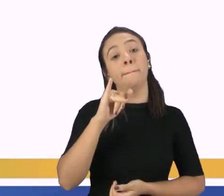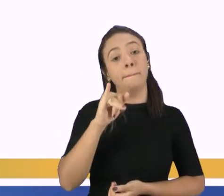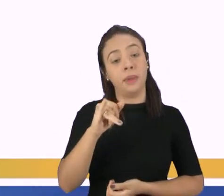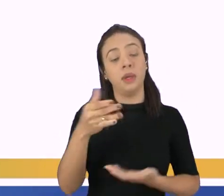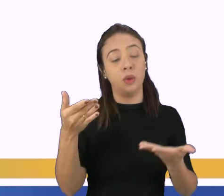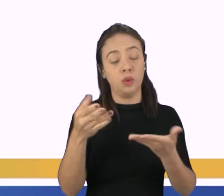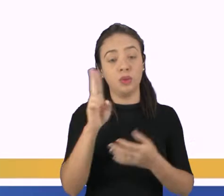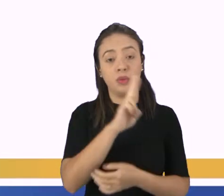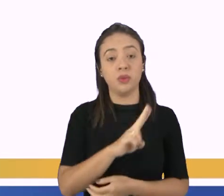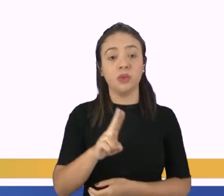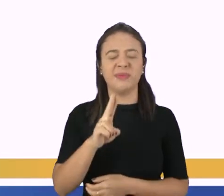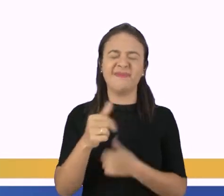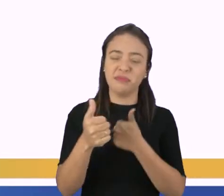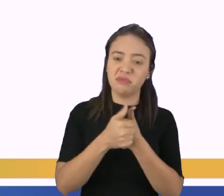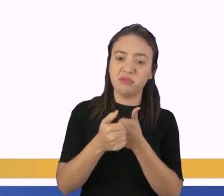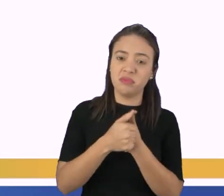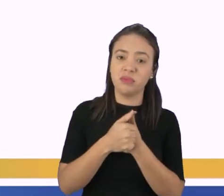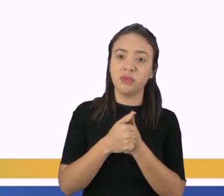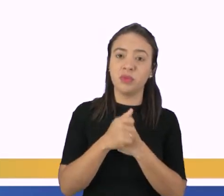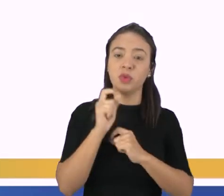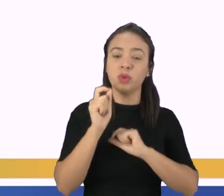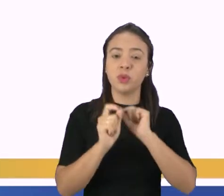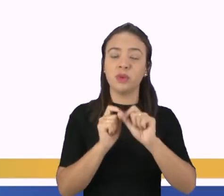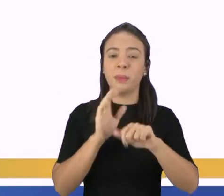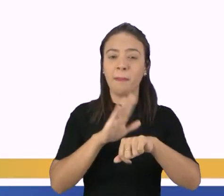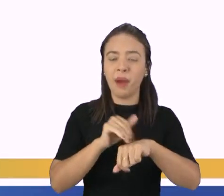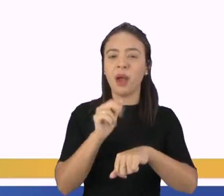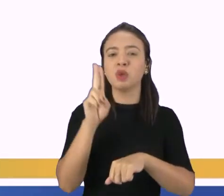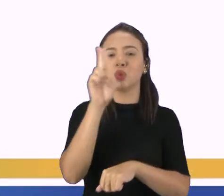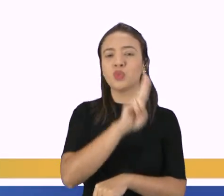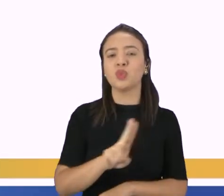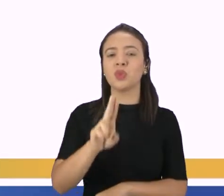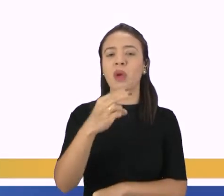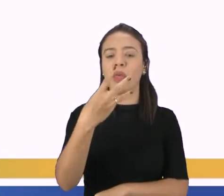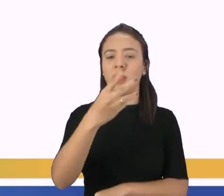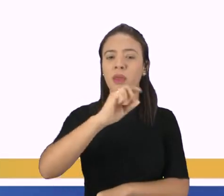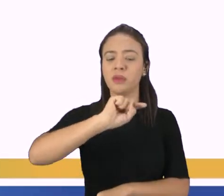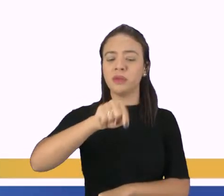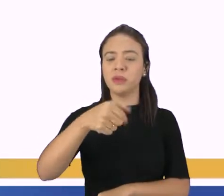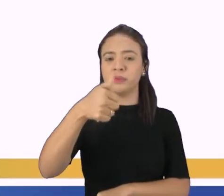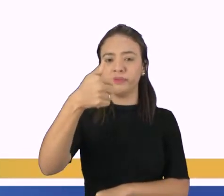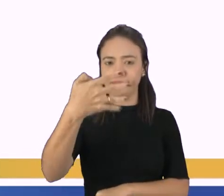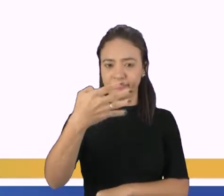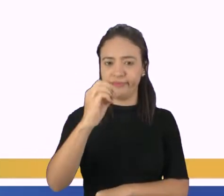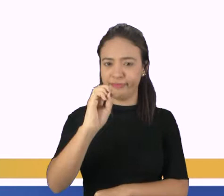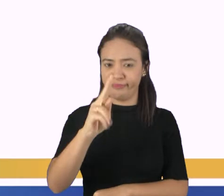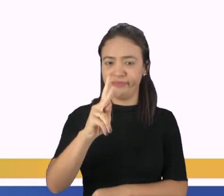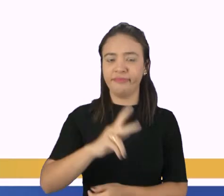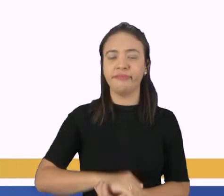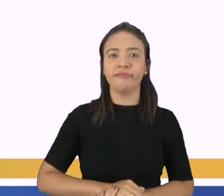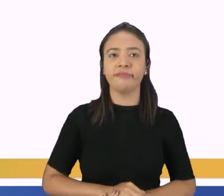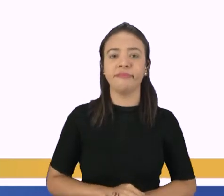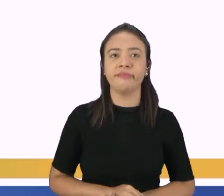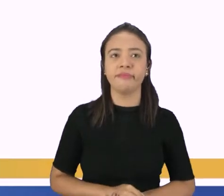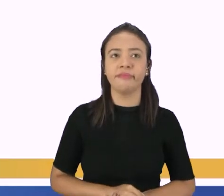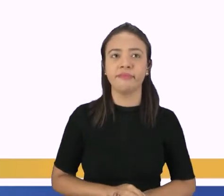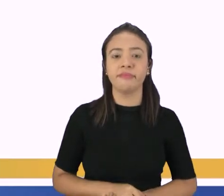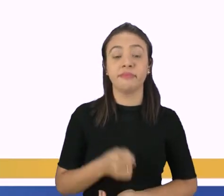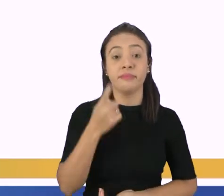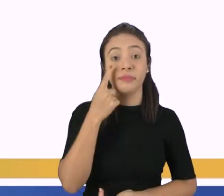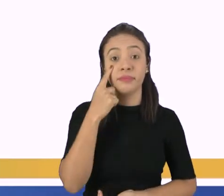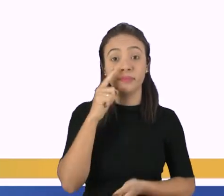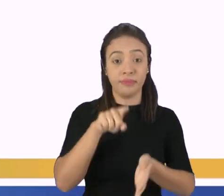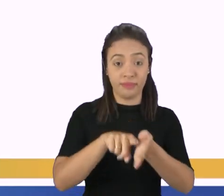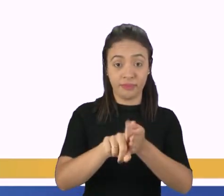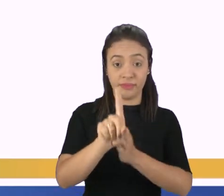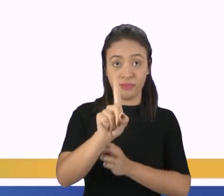para π a aproximação mais habitual, que é 3,14, tá bom? Então vamos